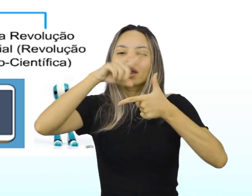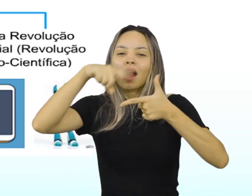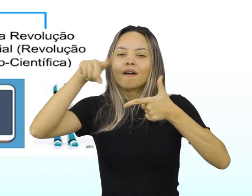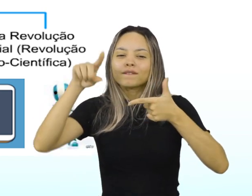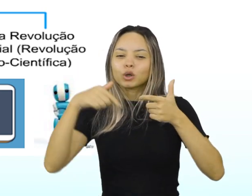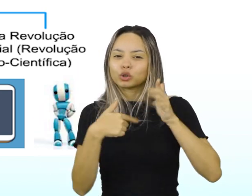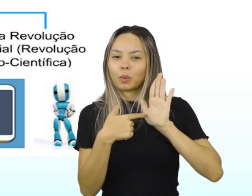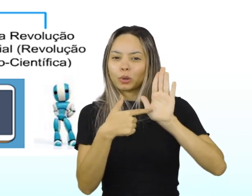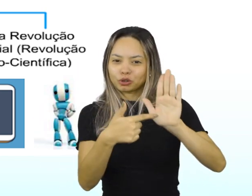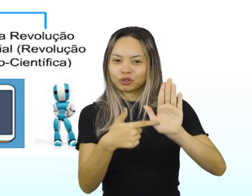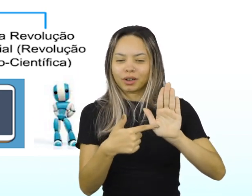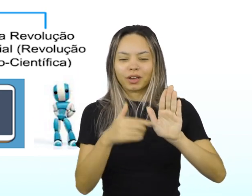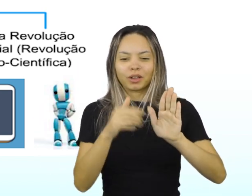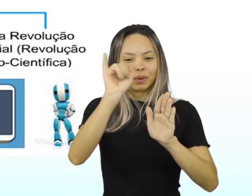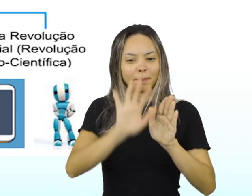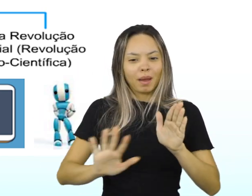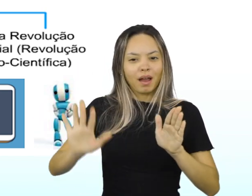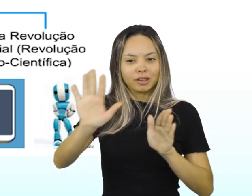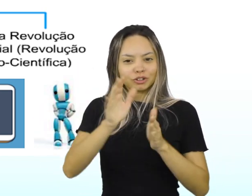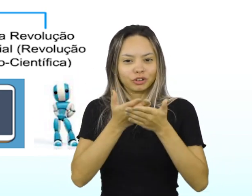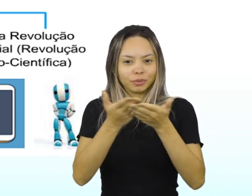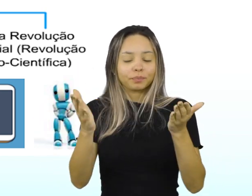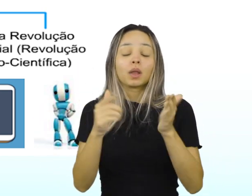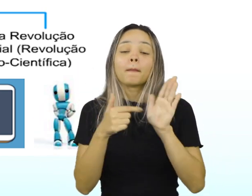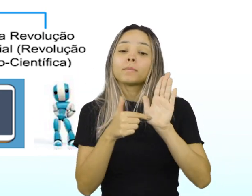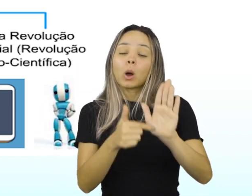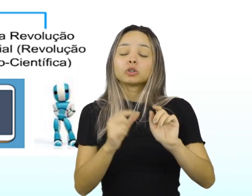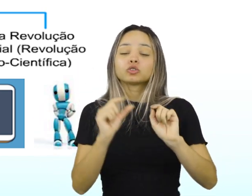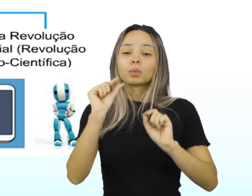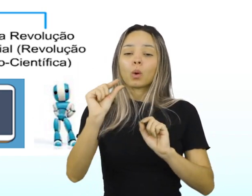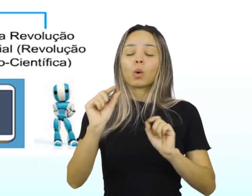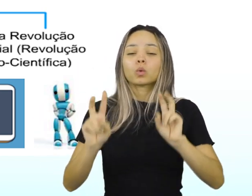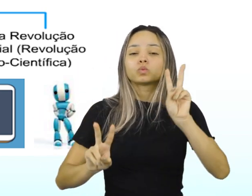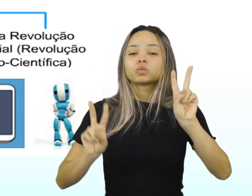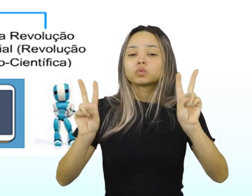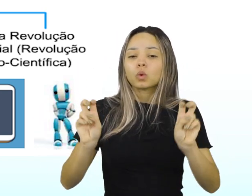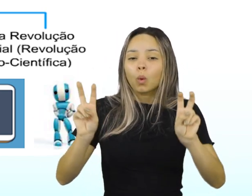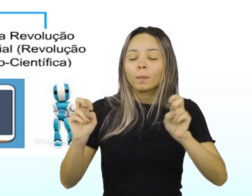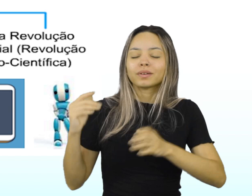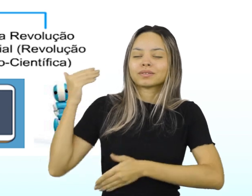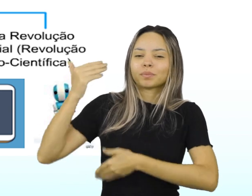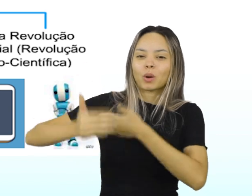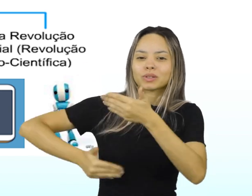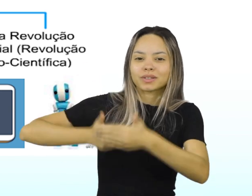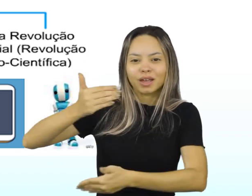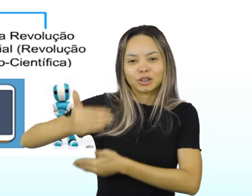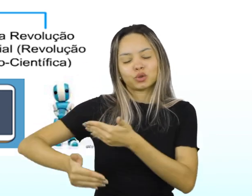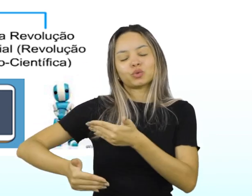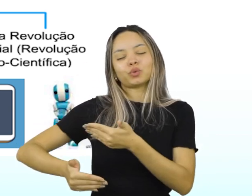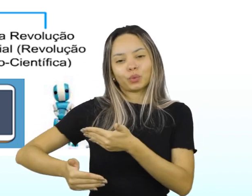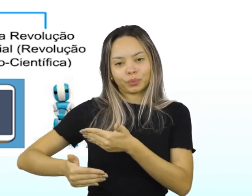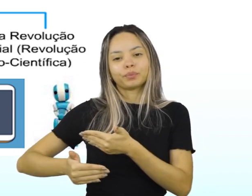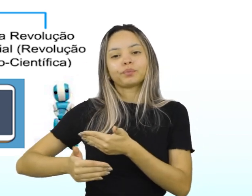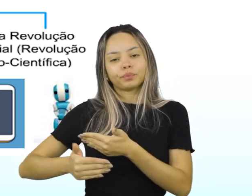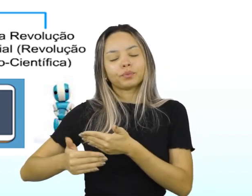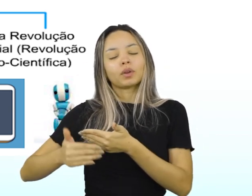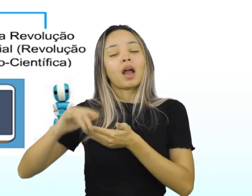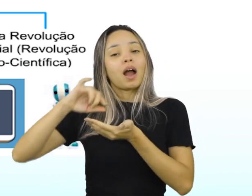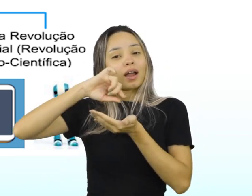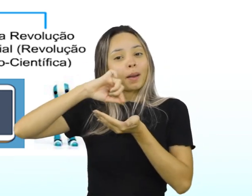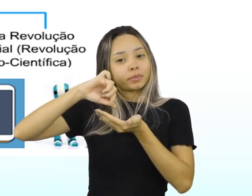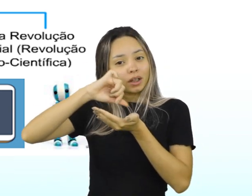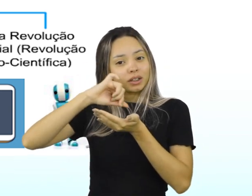gráfico que está aparecendo aí na tela, na verdade esse infográfico, ele mostra um pouco dessa trajetória do